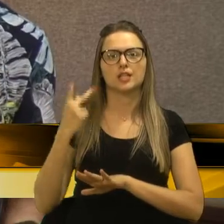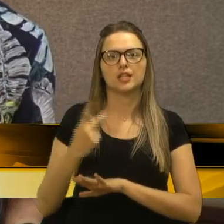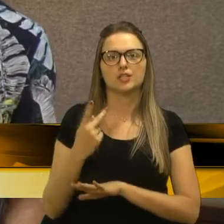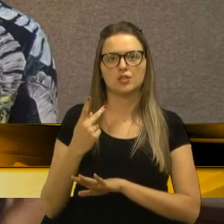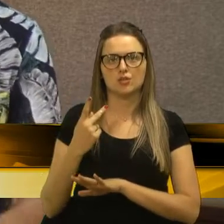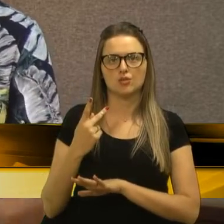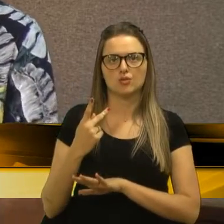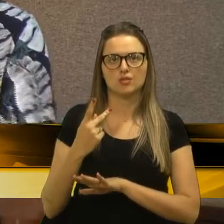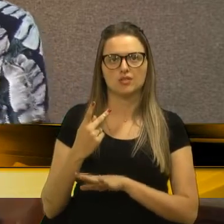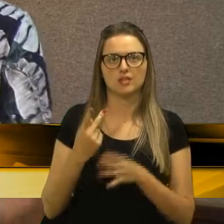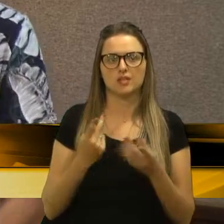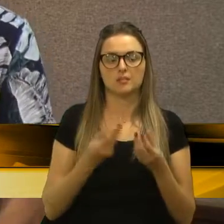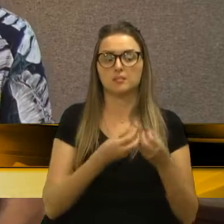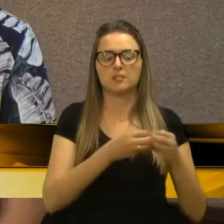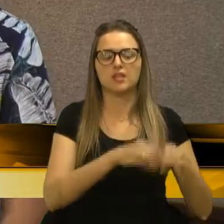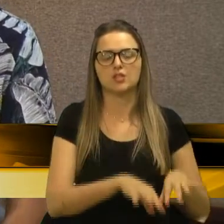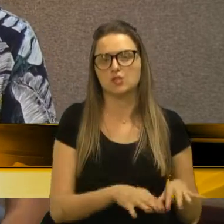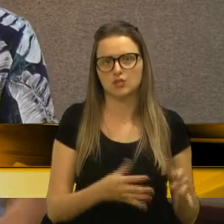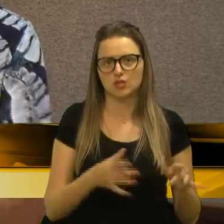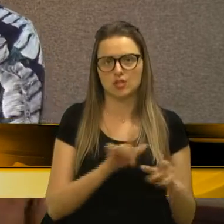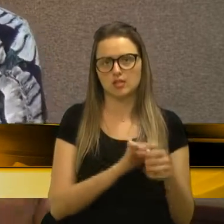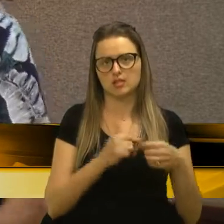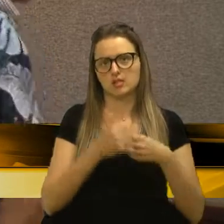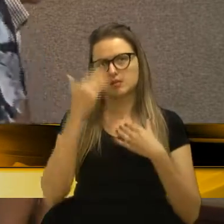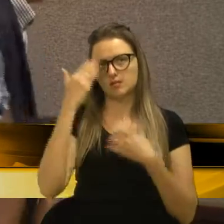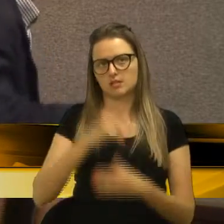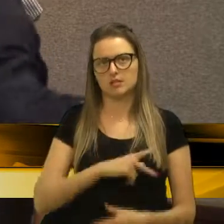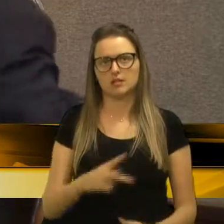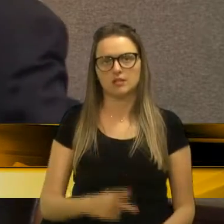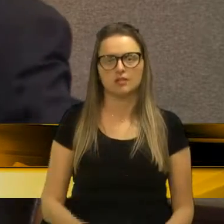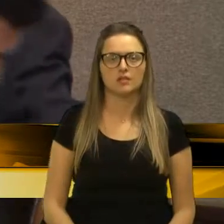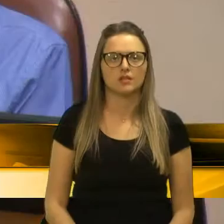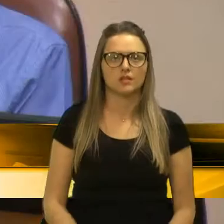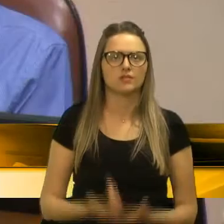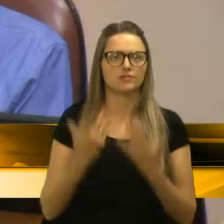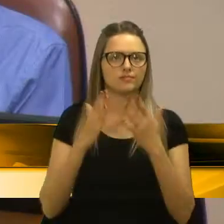na nossa região, façam promessas e não cumprem. Obrigado, senhor presidente.